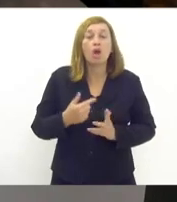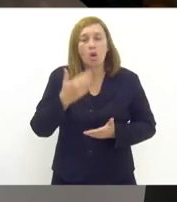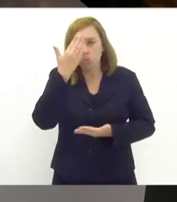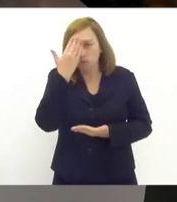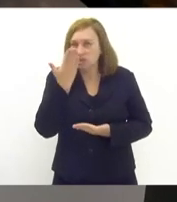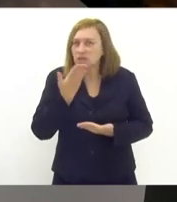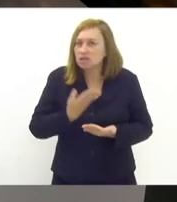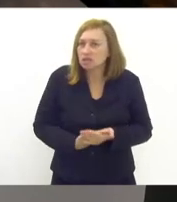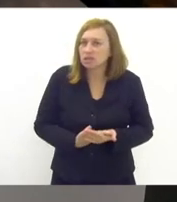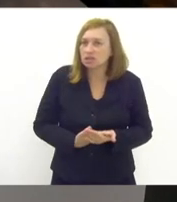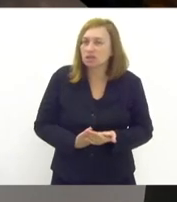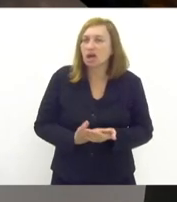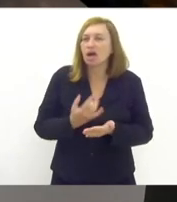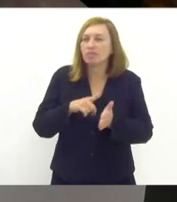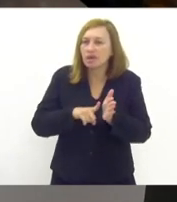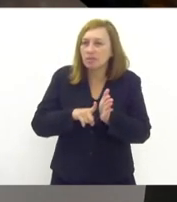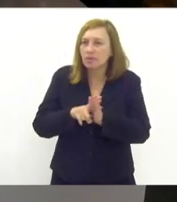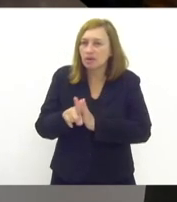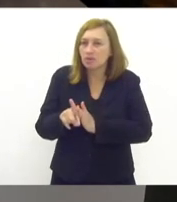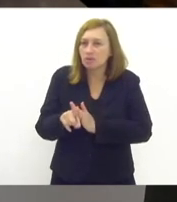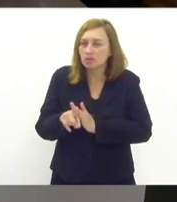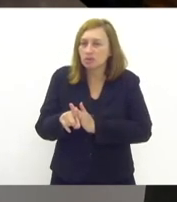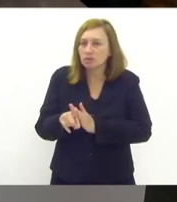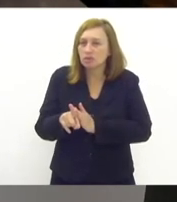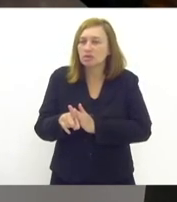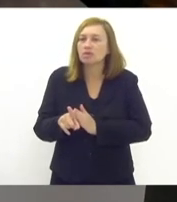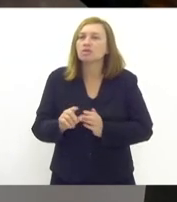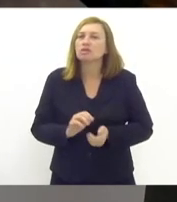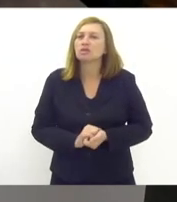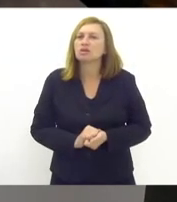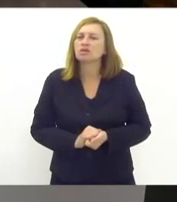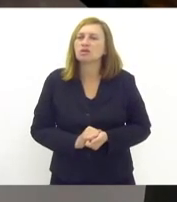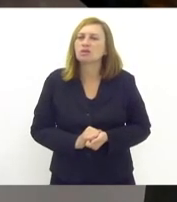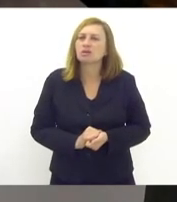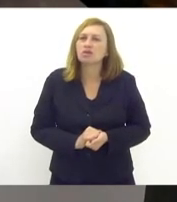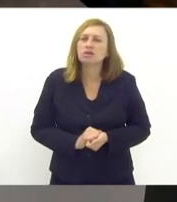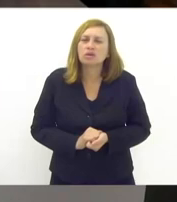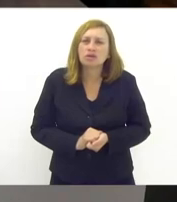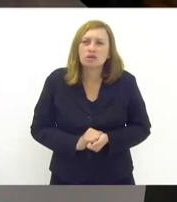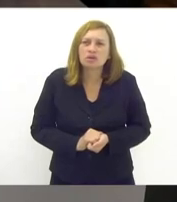acredito, e aí a minha pergunta vai ser até nesse dito,